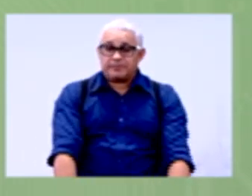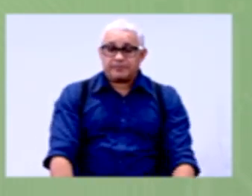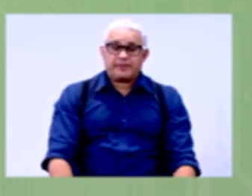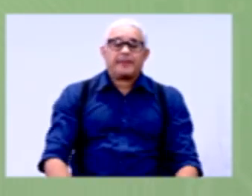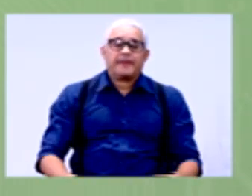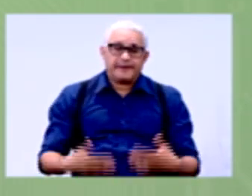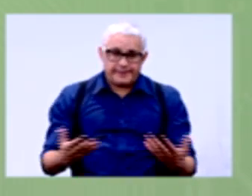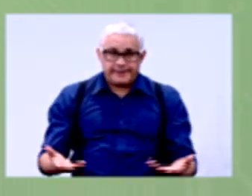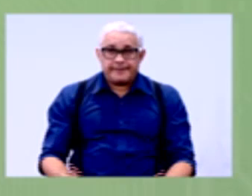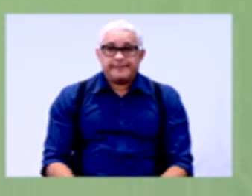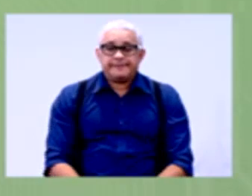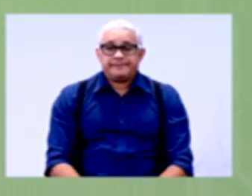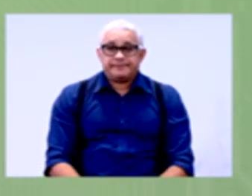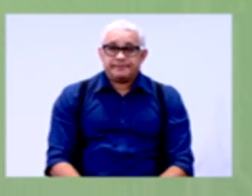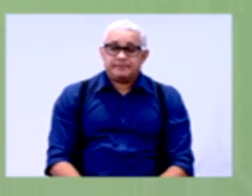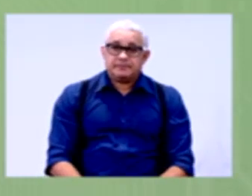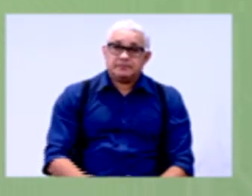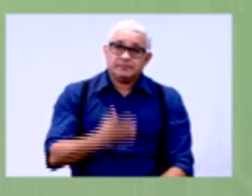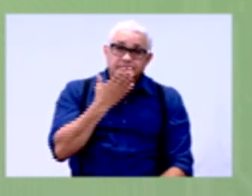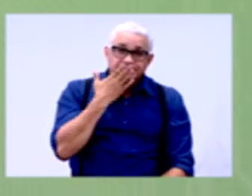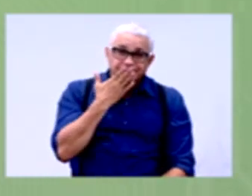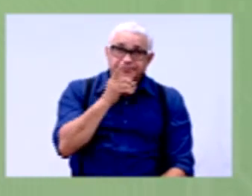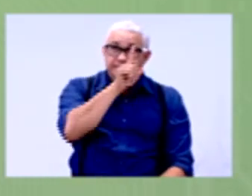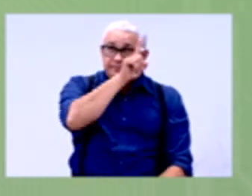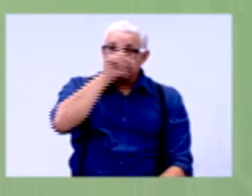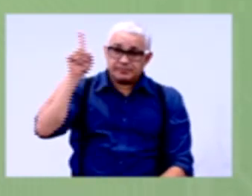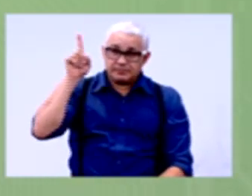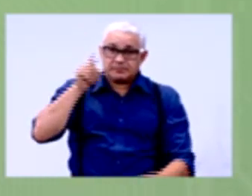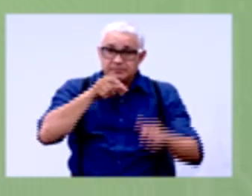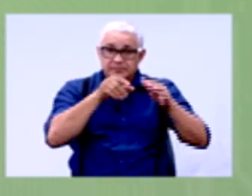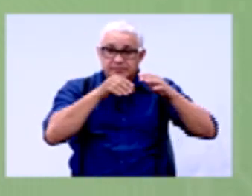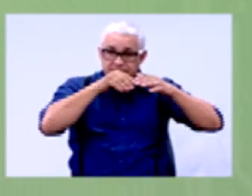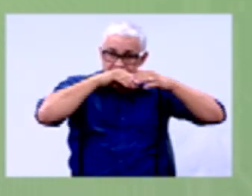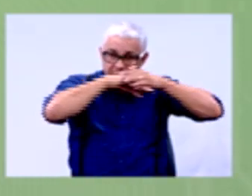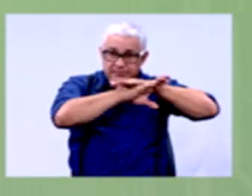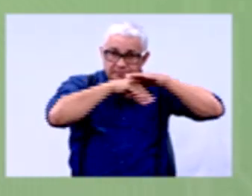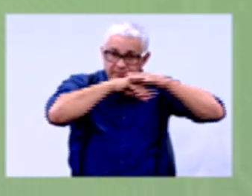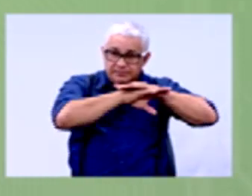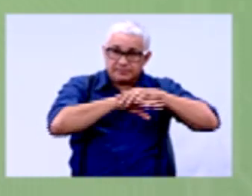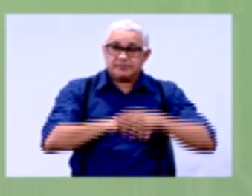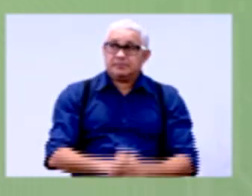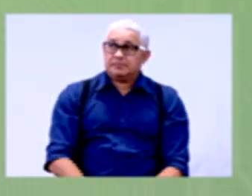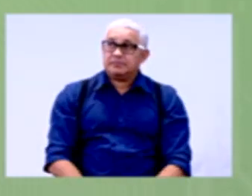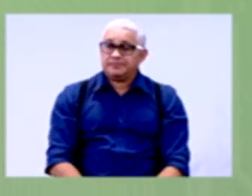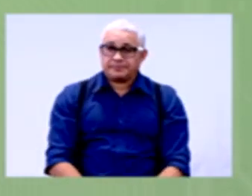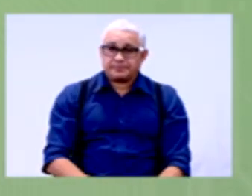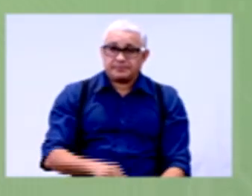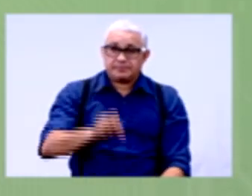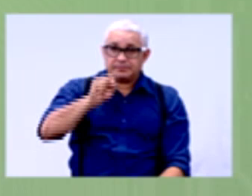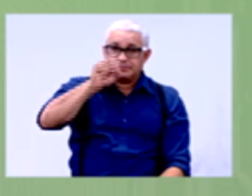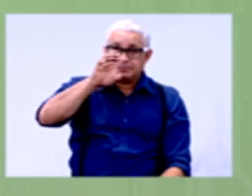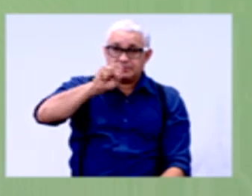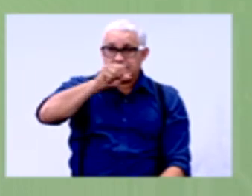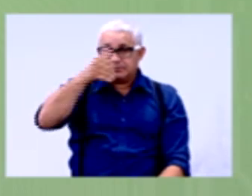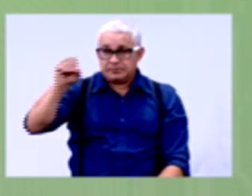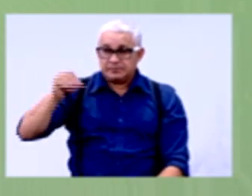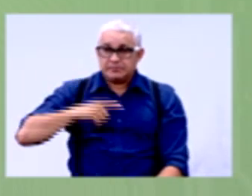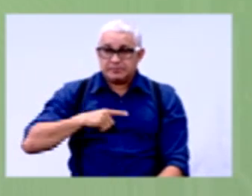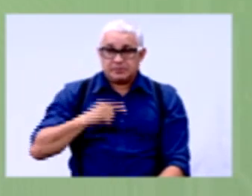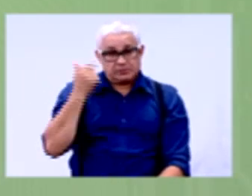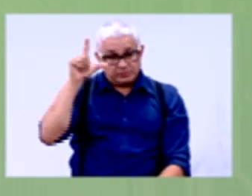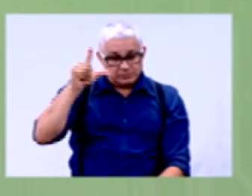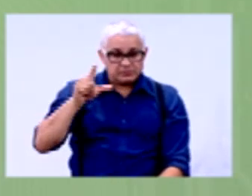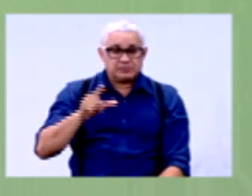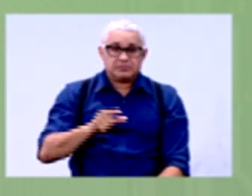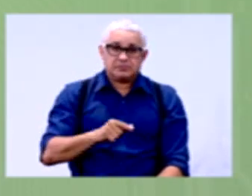Bom, esse daí é um formato de armazenamento que a gente viu, né, um armazenamento de sessão. A gente tem um outro formato